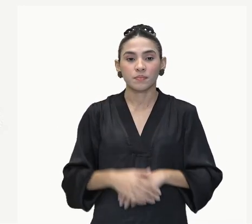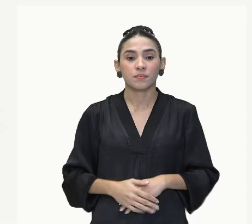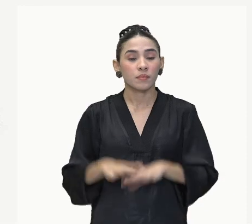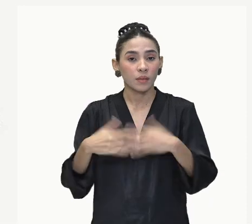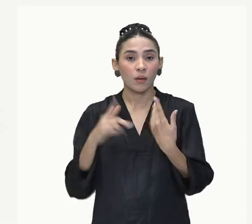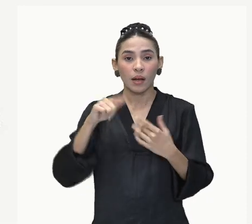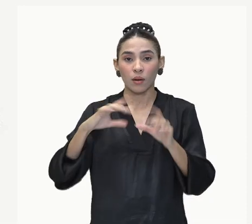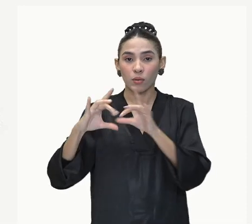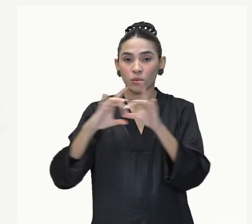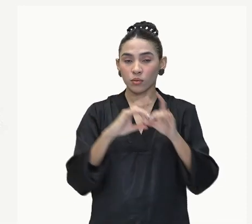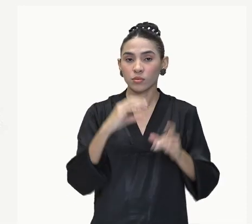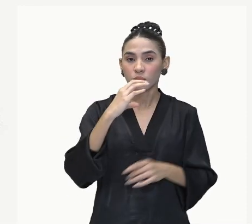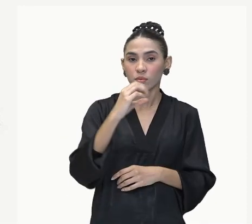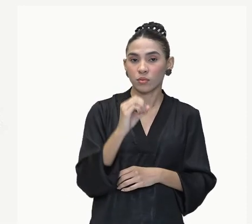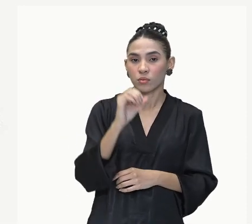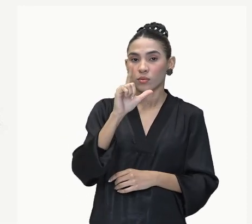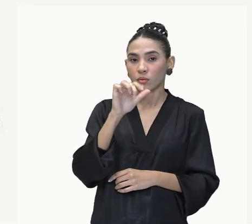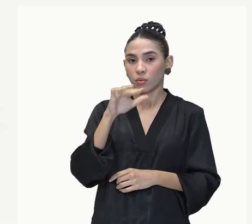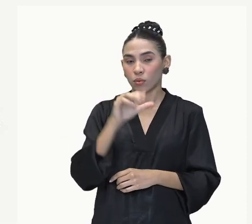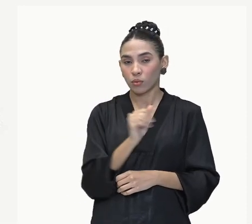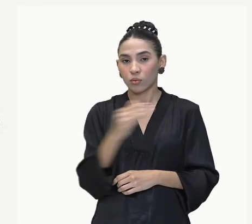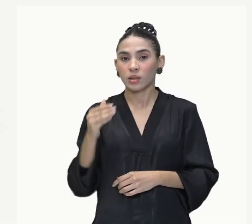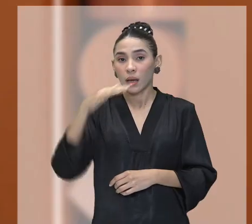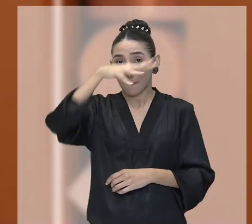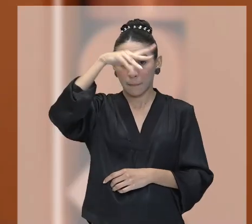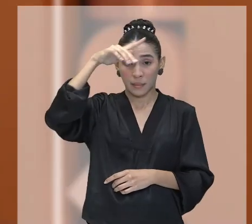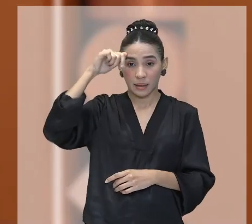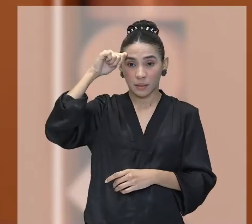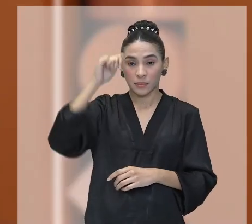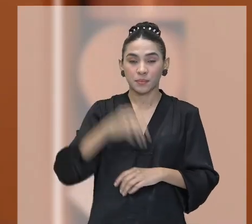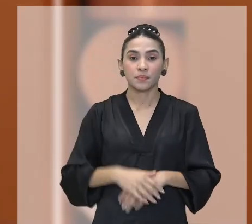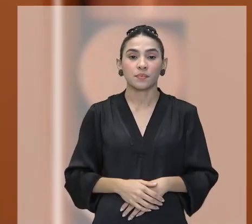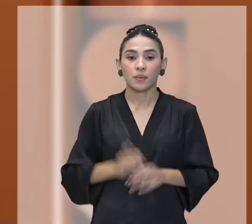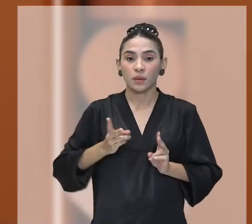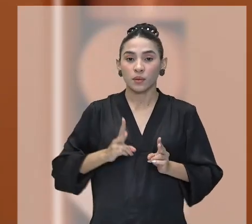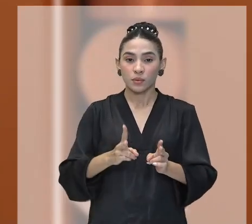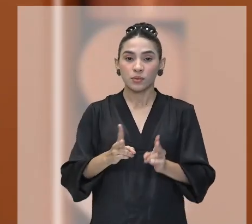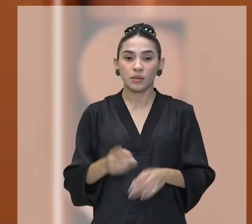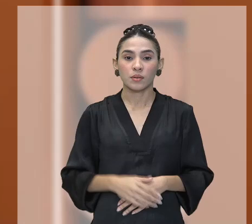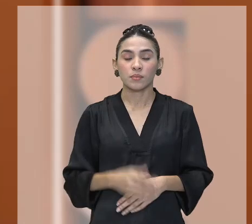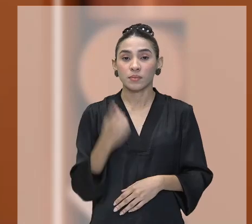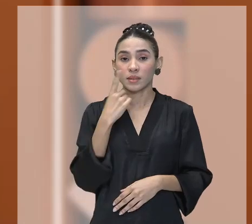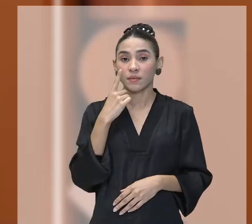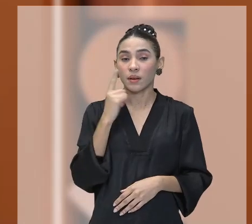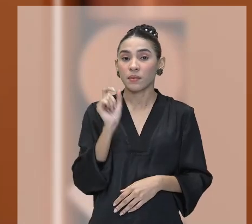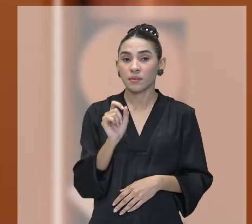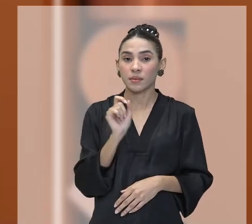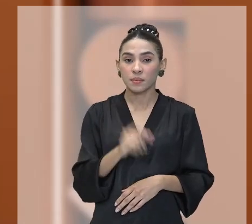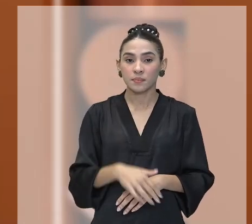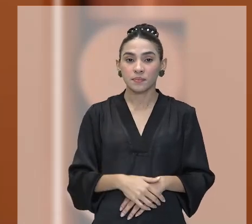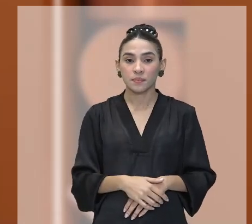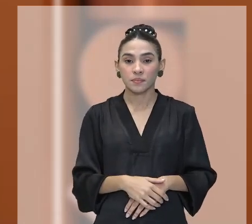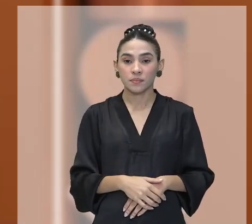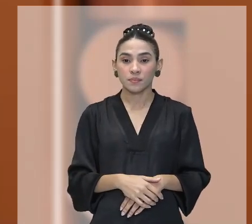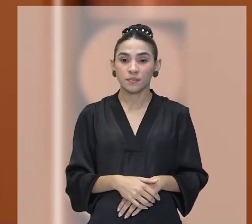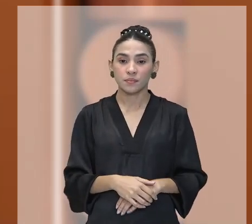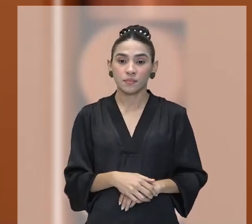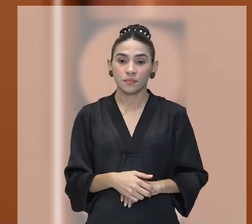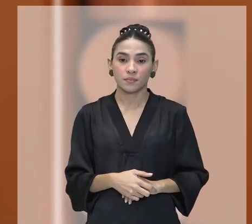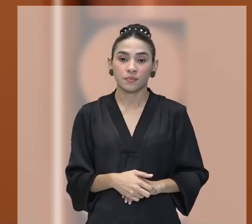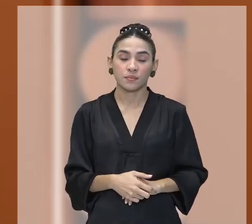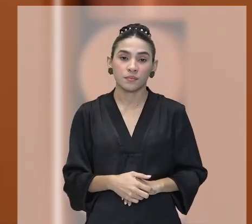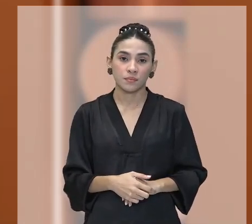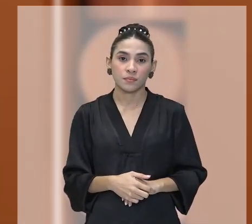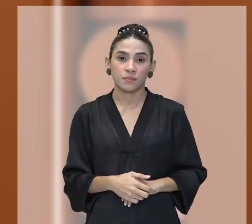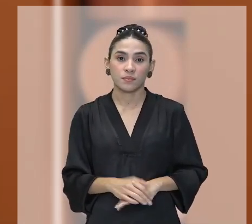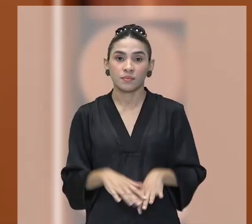da nossa comuna de Manaus, certo? Continuando, vamos observar aqui que